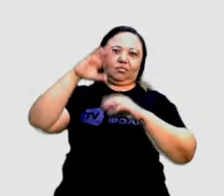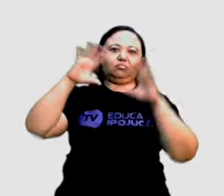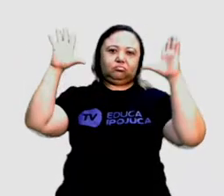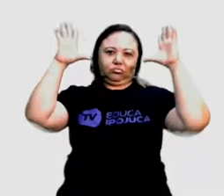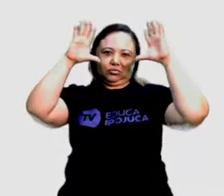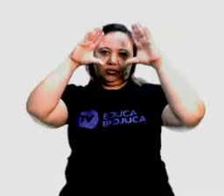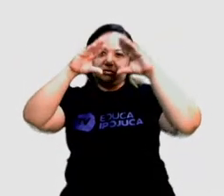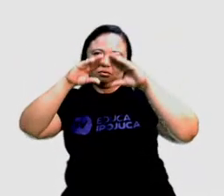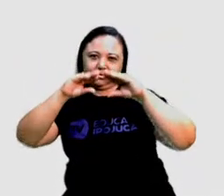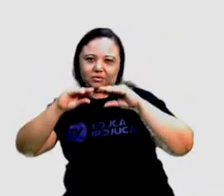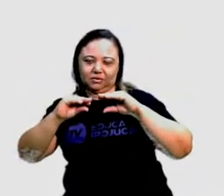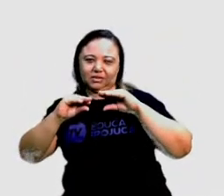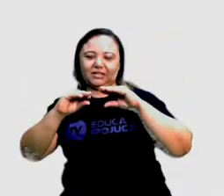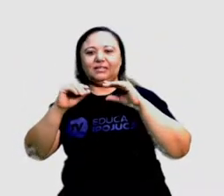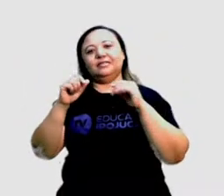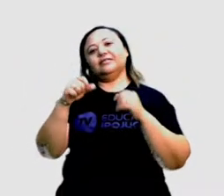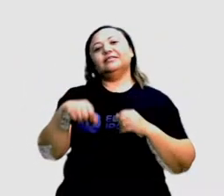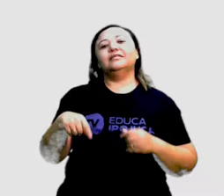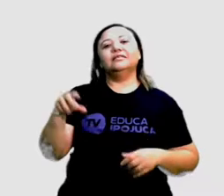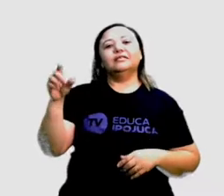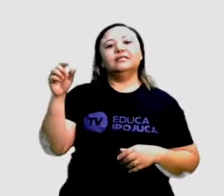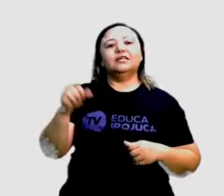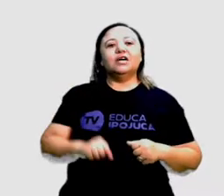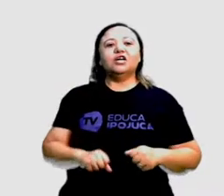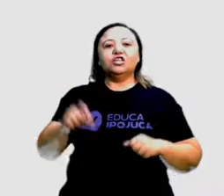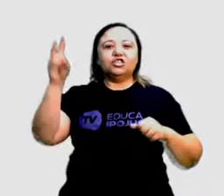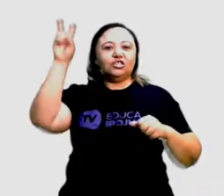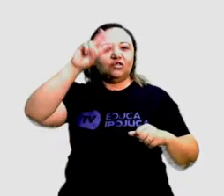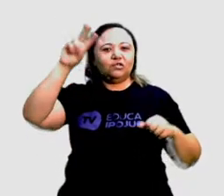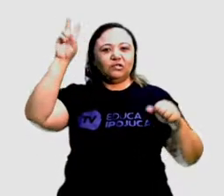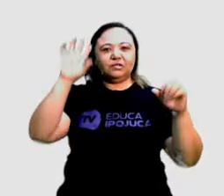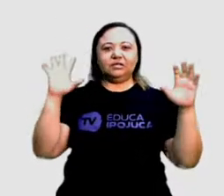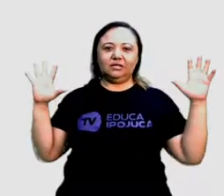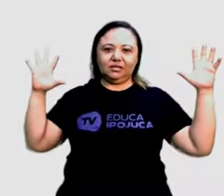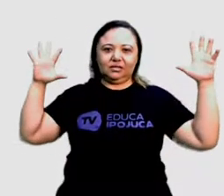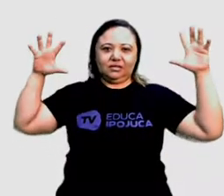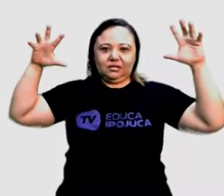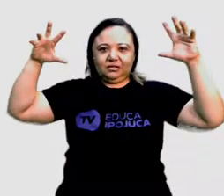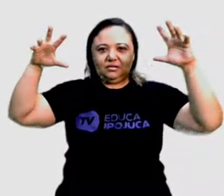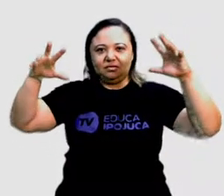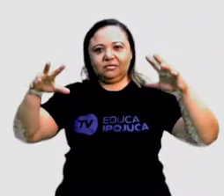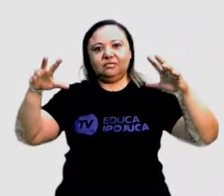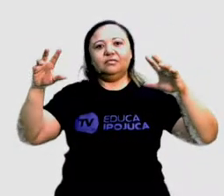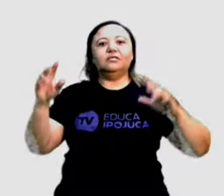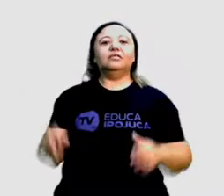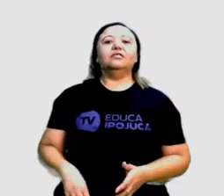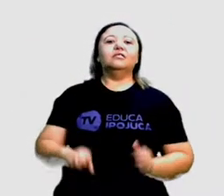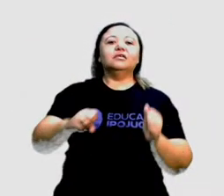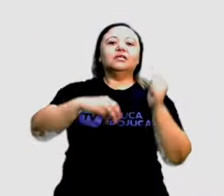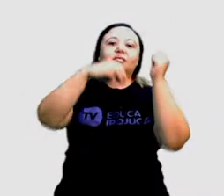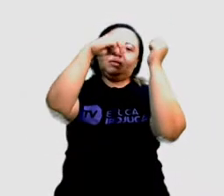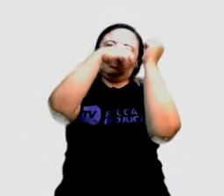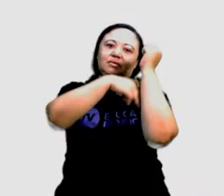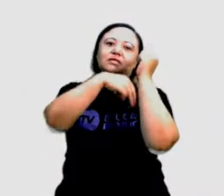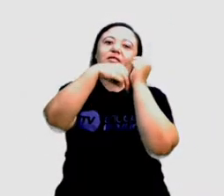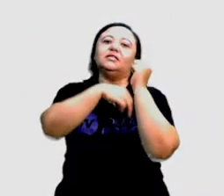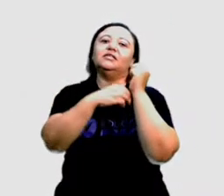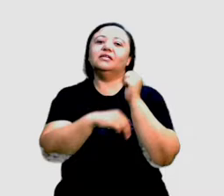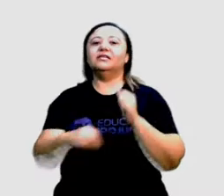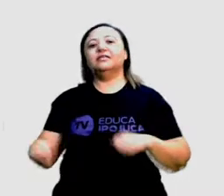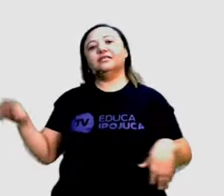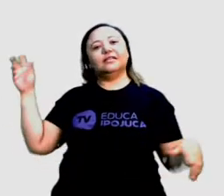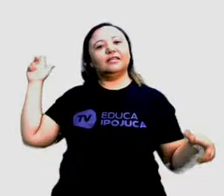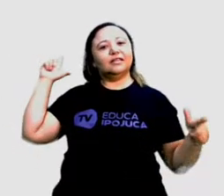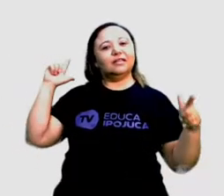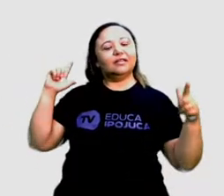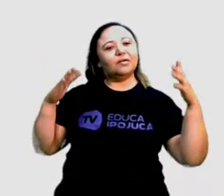à noite ao anoitecer, né? Histórias de terror, assombração e mistério. A imagem clara, uma história de aventura, passeio